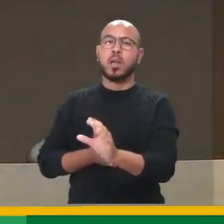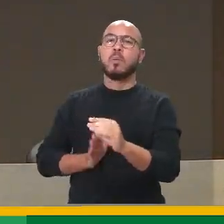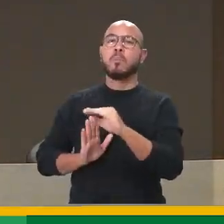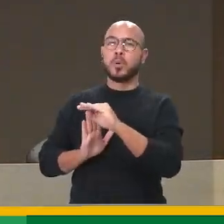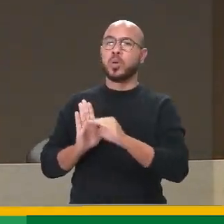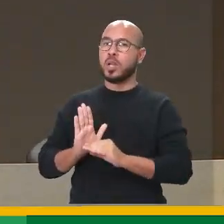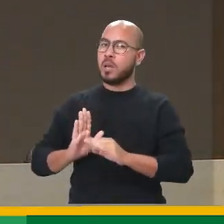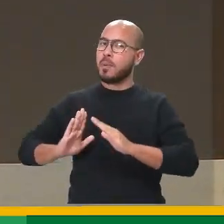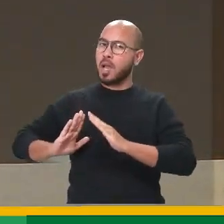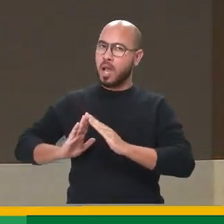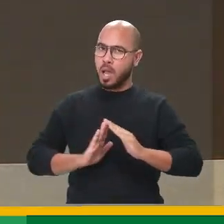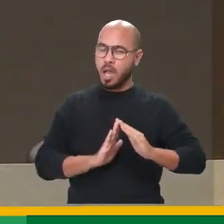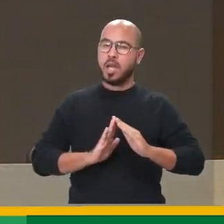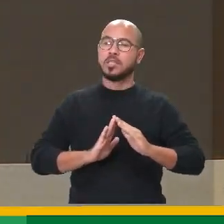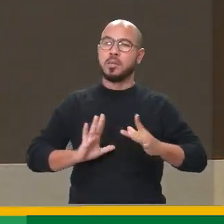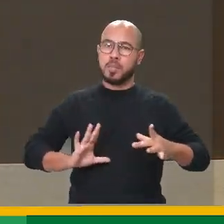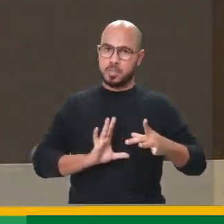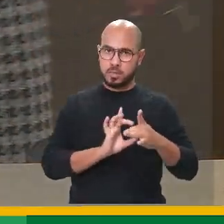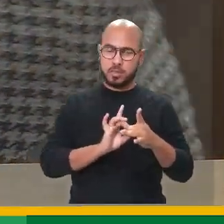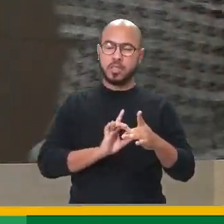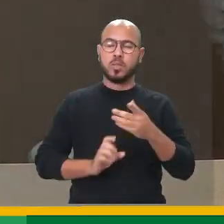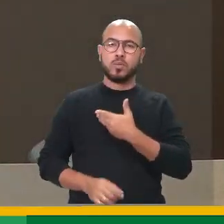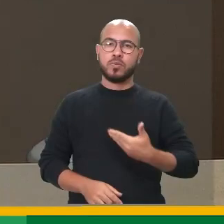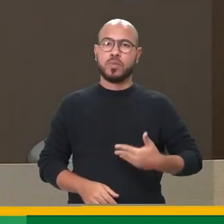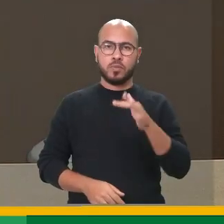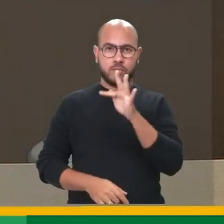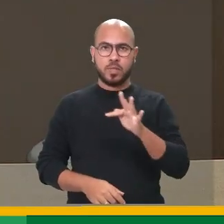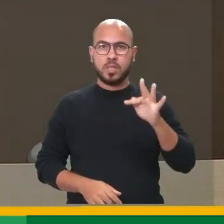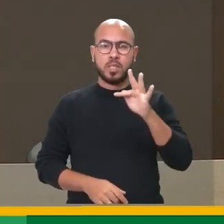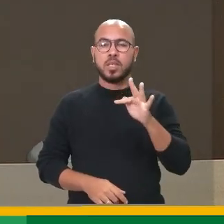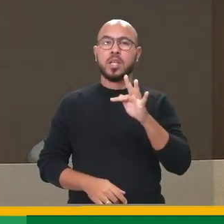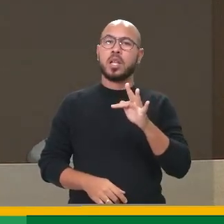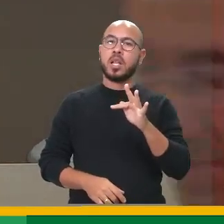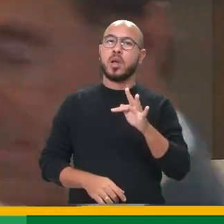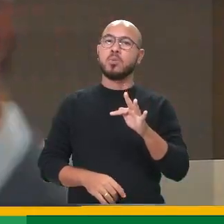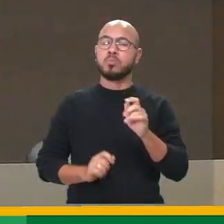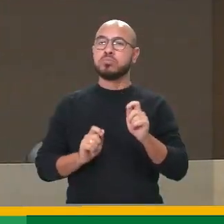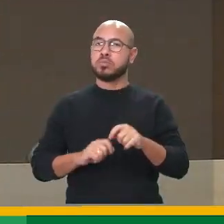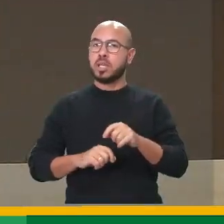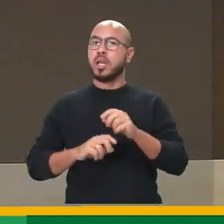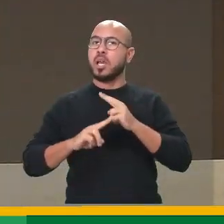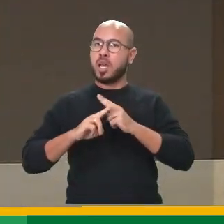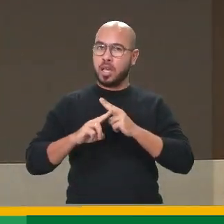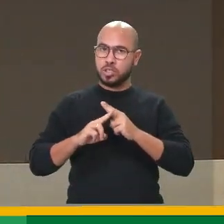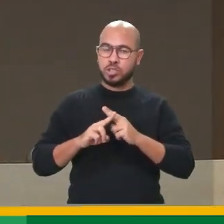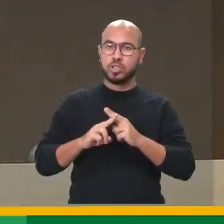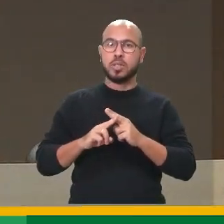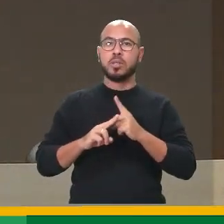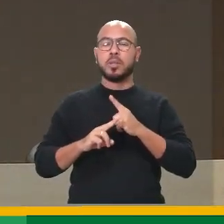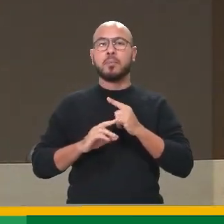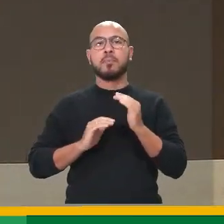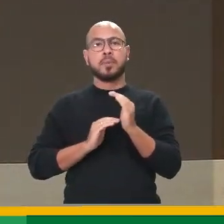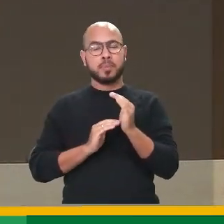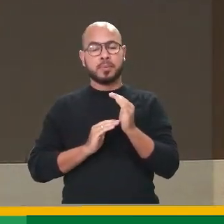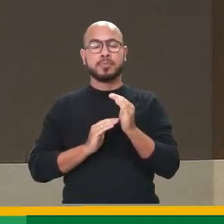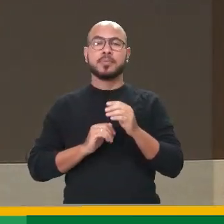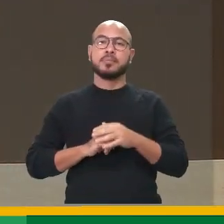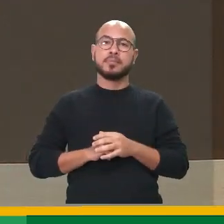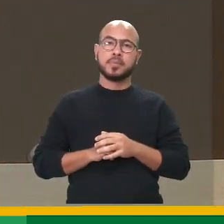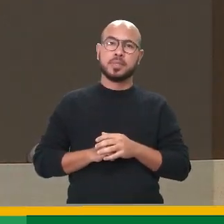parceria com o governo federal por intermédio da Caixa Econômica Federal do Banco do Brasil e de outras